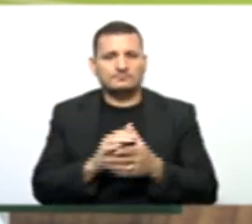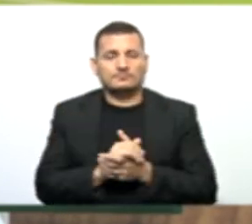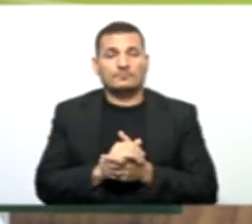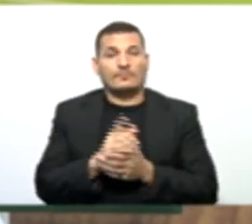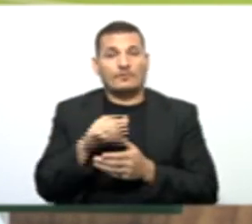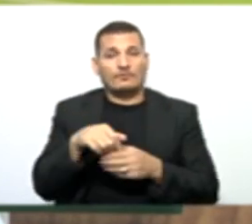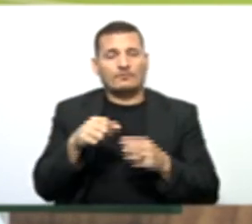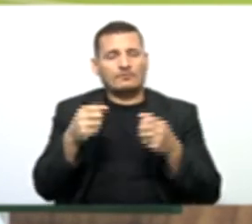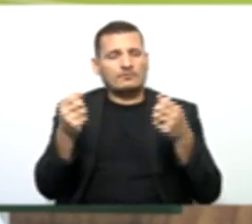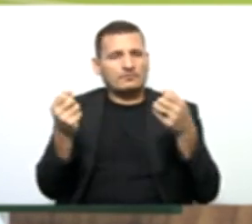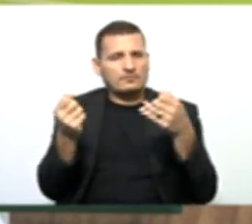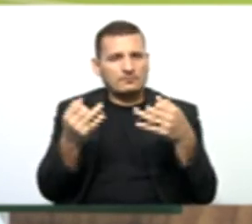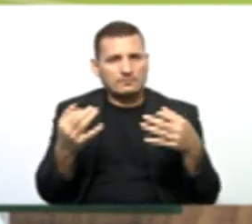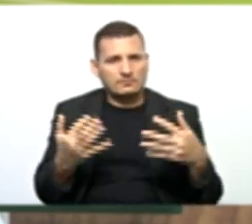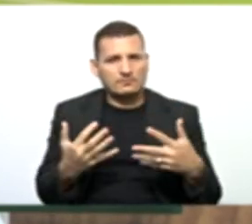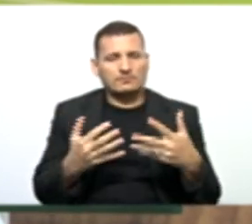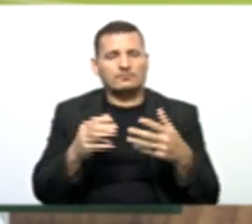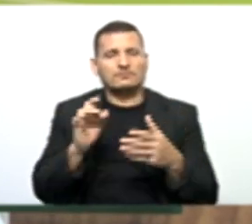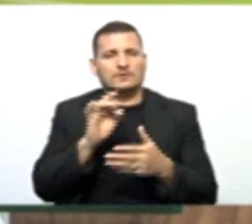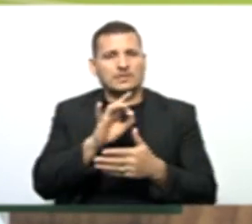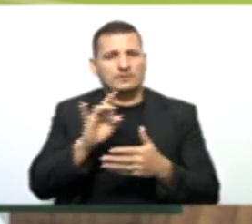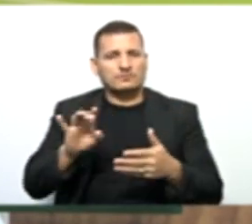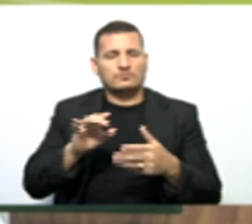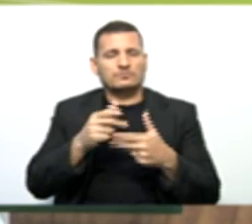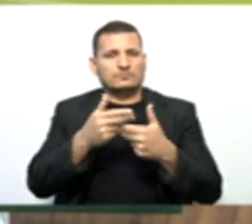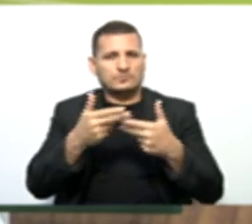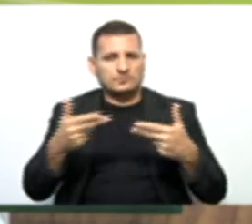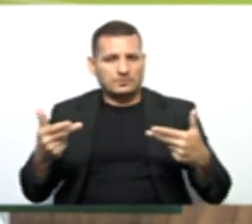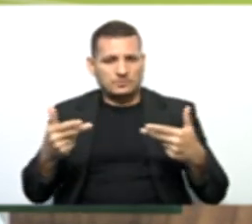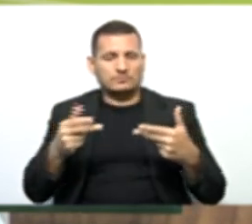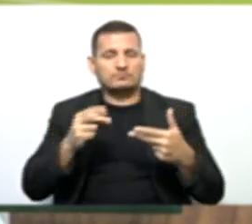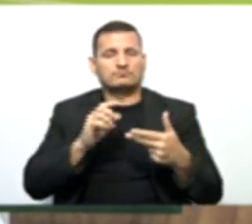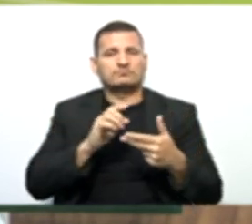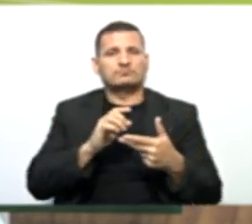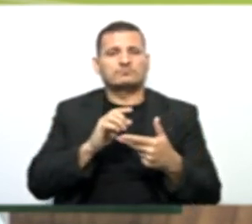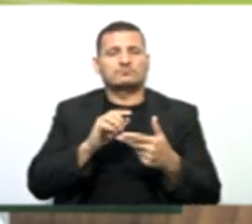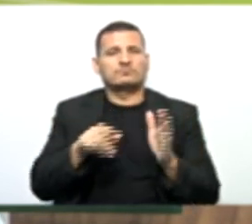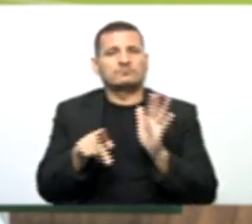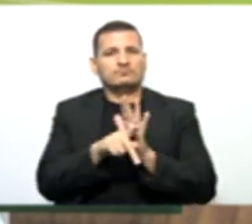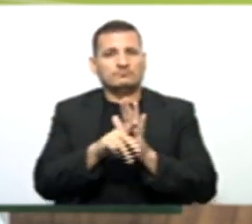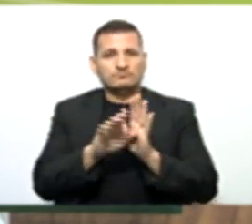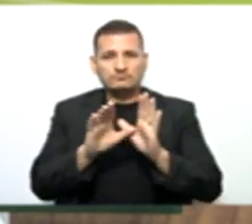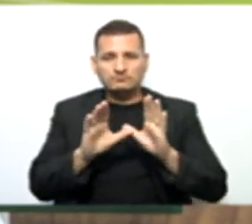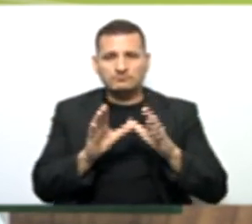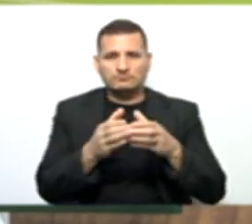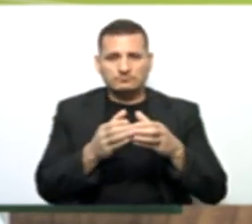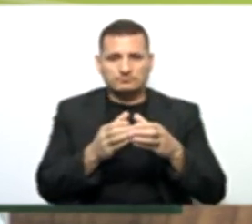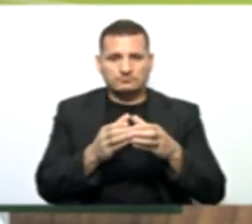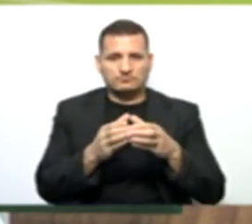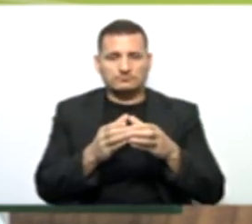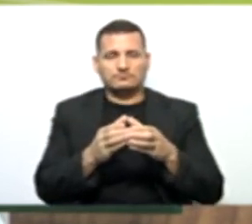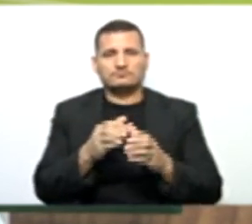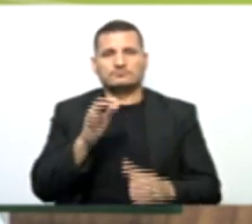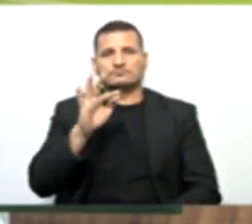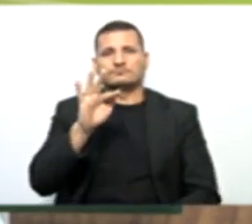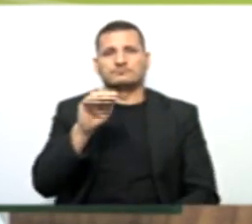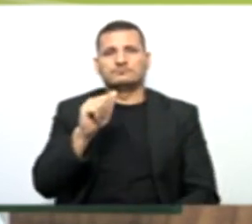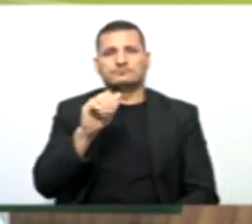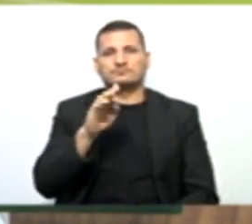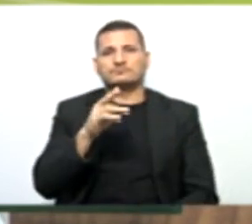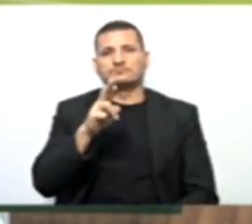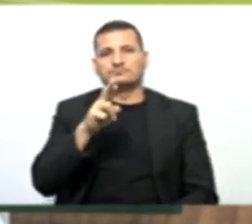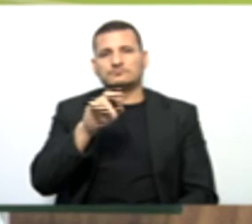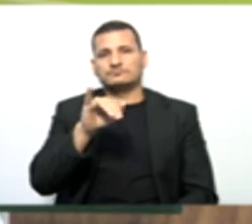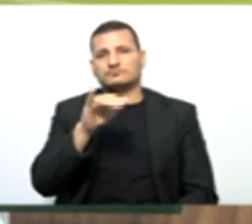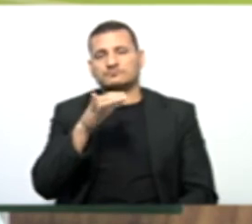a descrição genérica dos objetos individuais pertencentes a um determinado conjunto. E o Fabrício, de Ouro Preto do